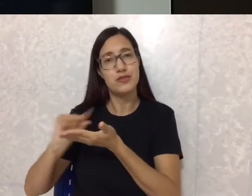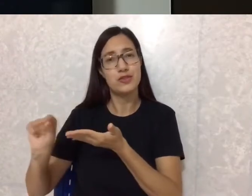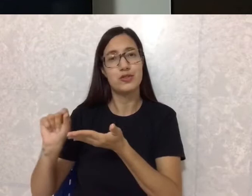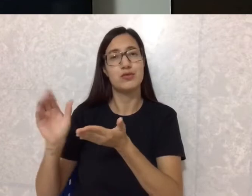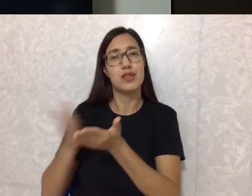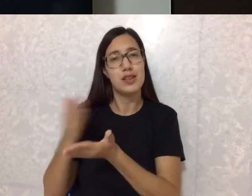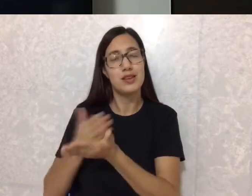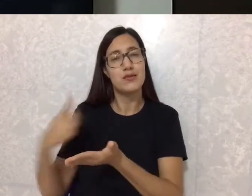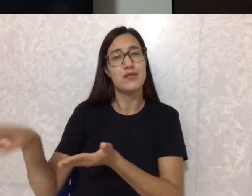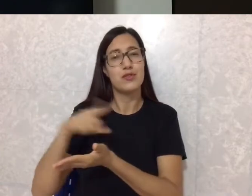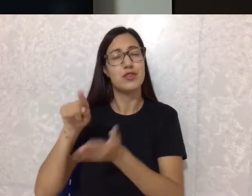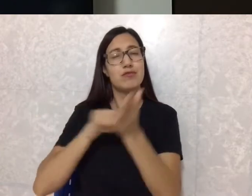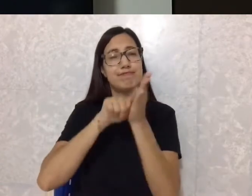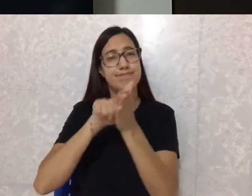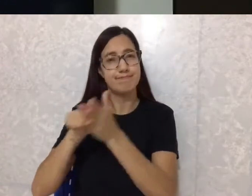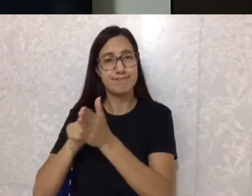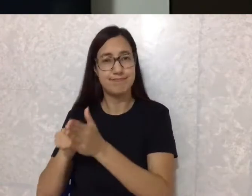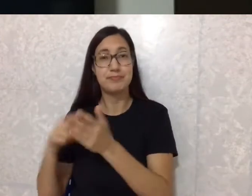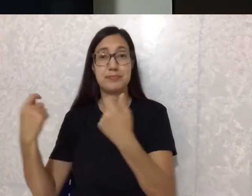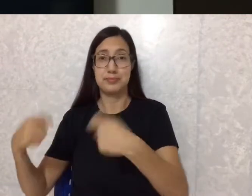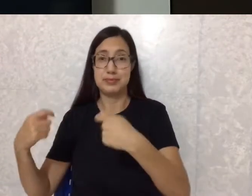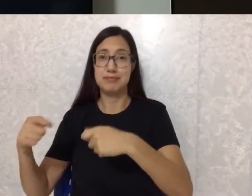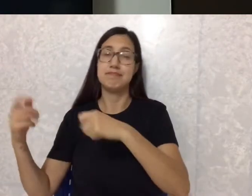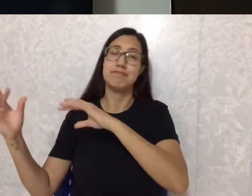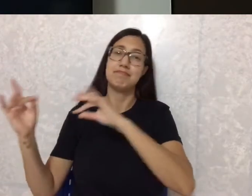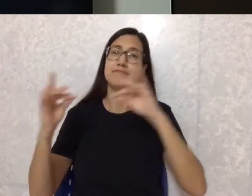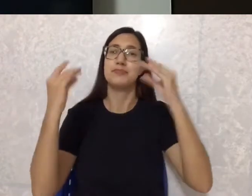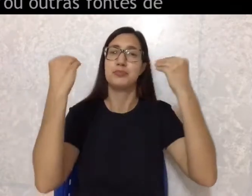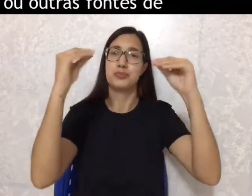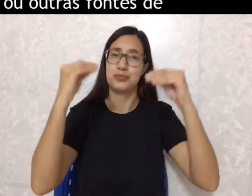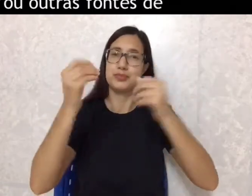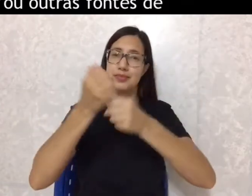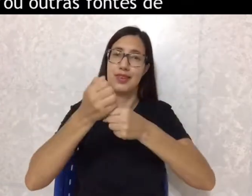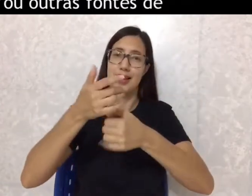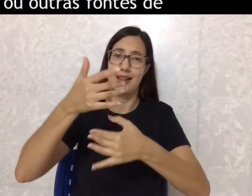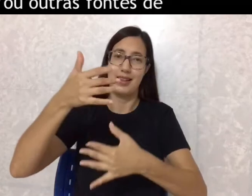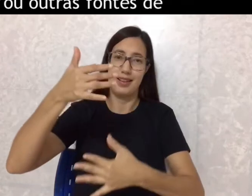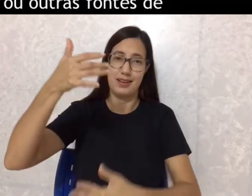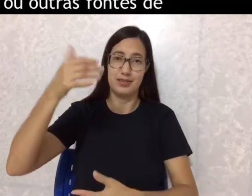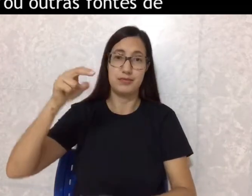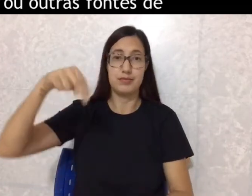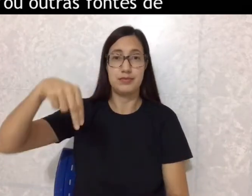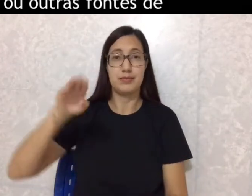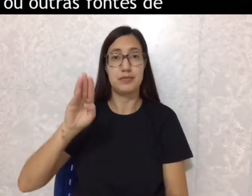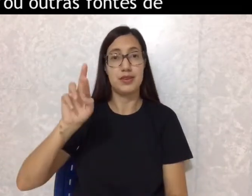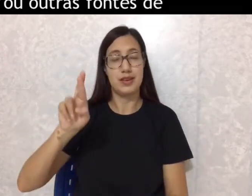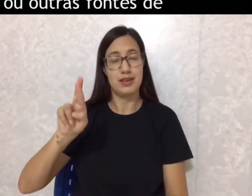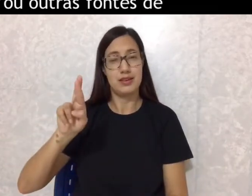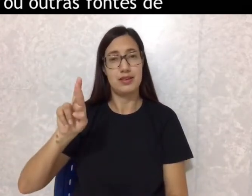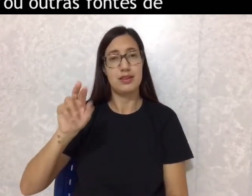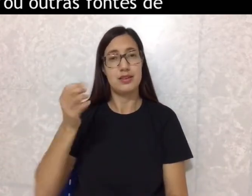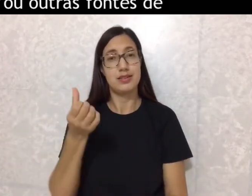especificar que informação deve estar contida na lista, qual a formatação da lista, isso tudo está na NBR